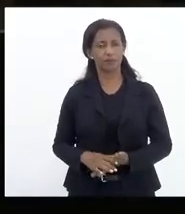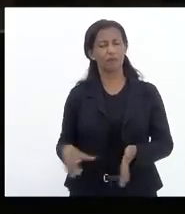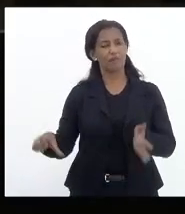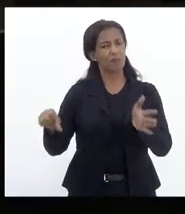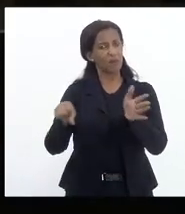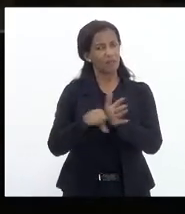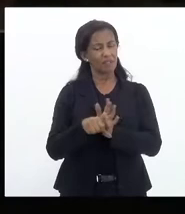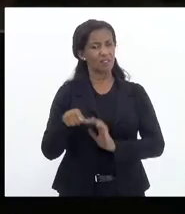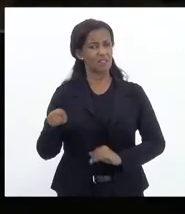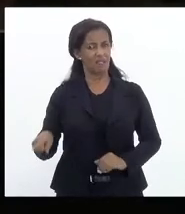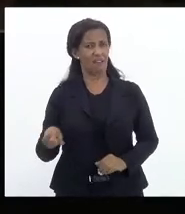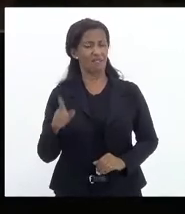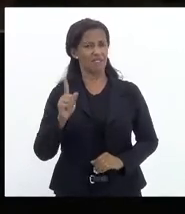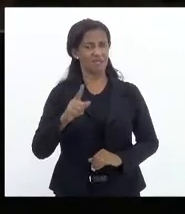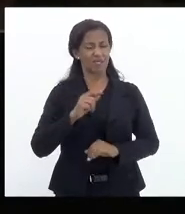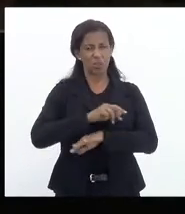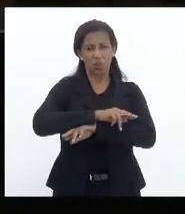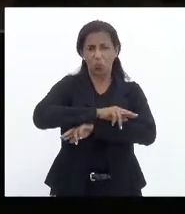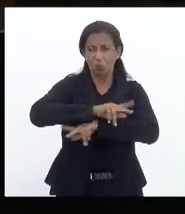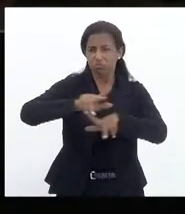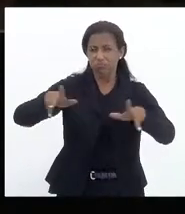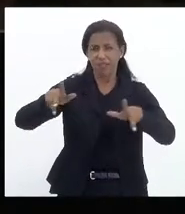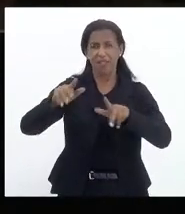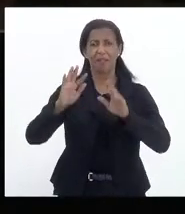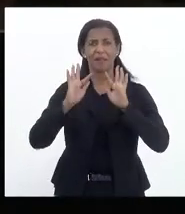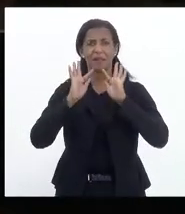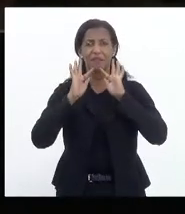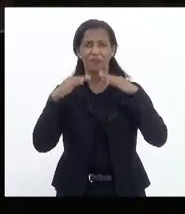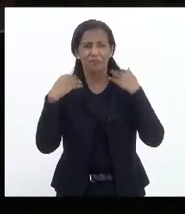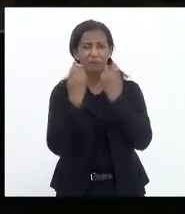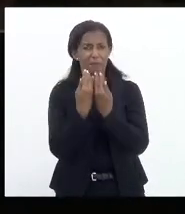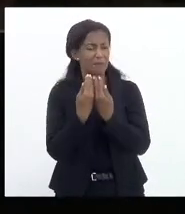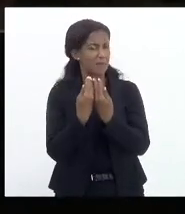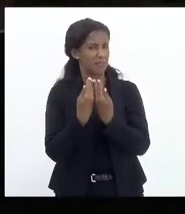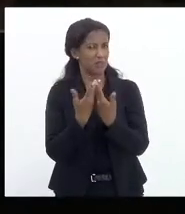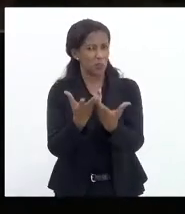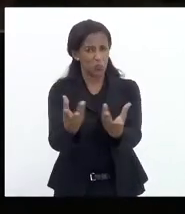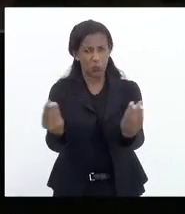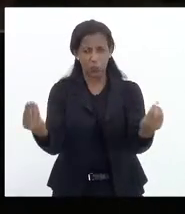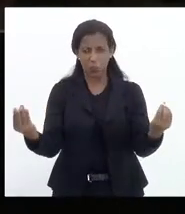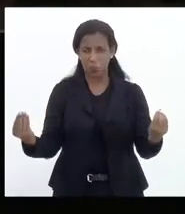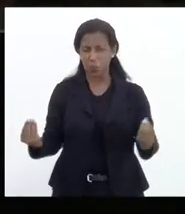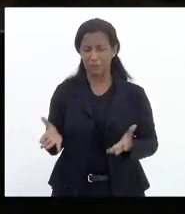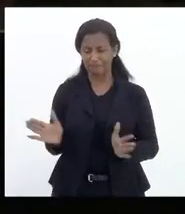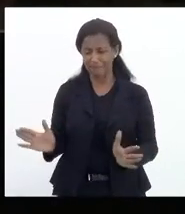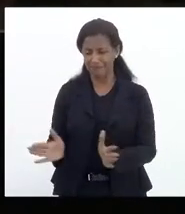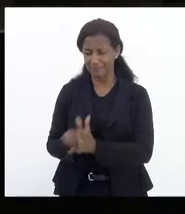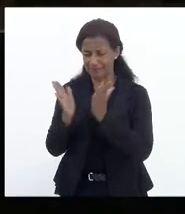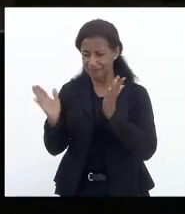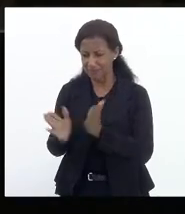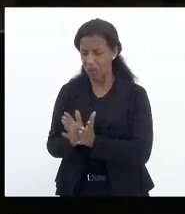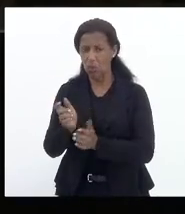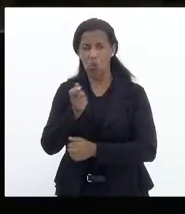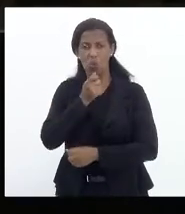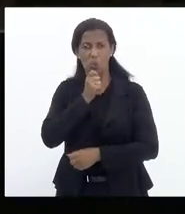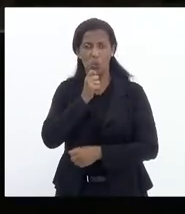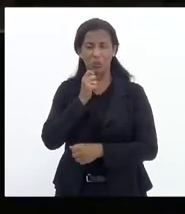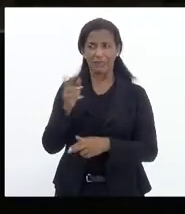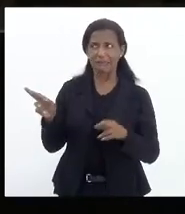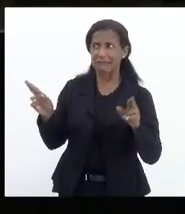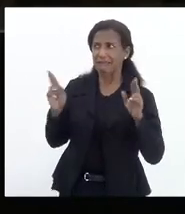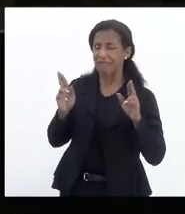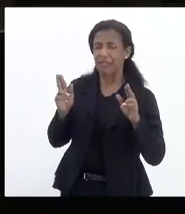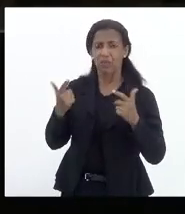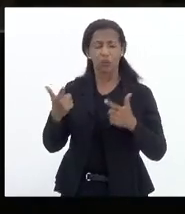crise é essa que tá deixando centenas de pais de família centenas de famílias ao relento sem esperança